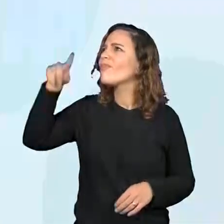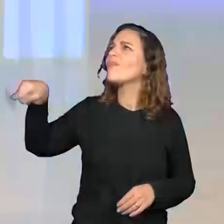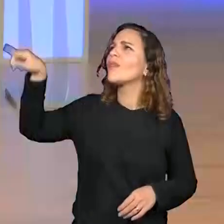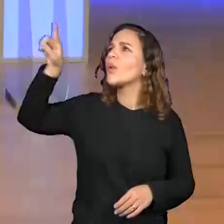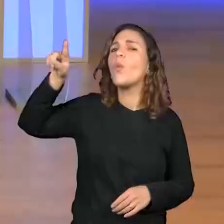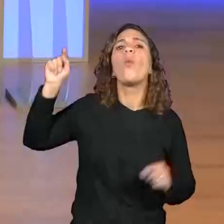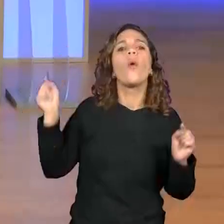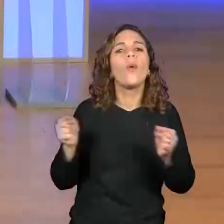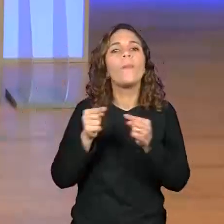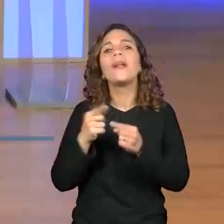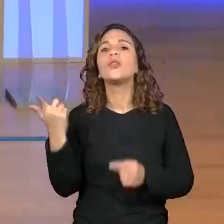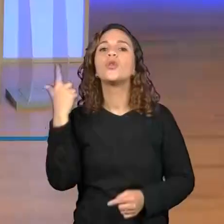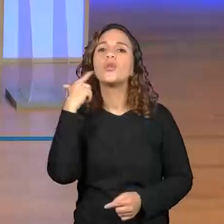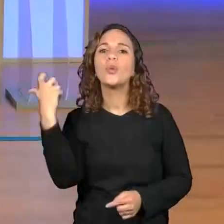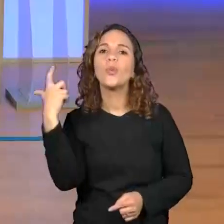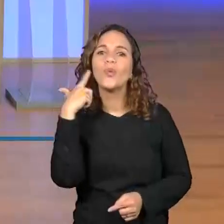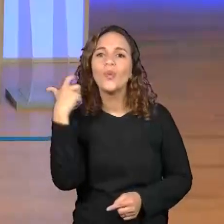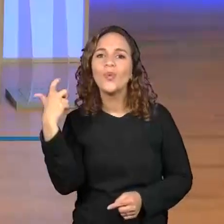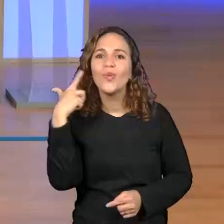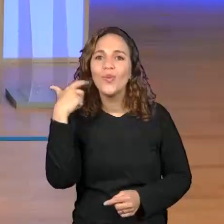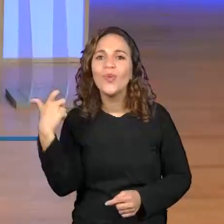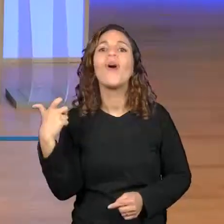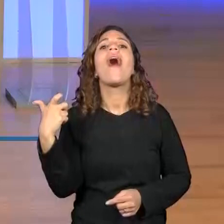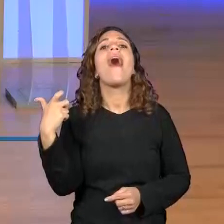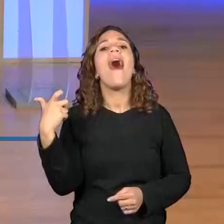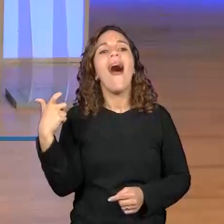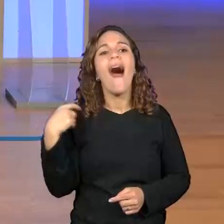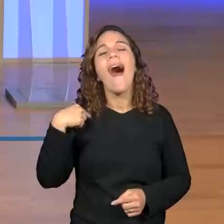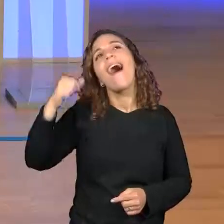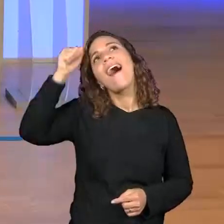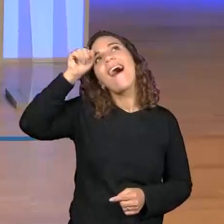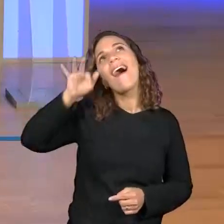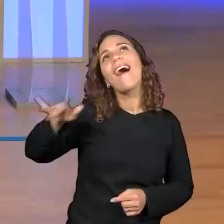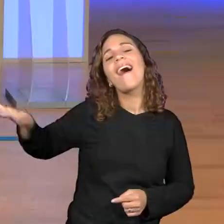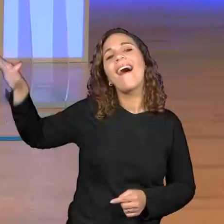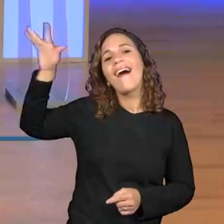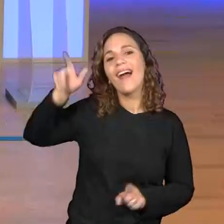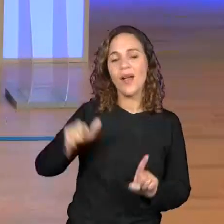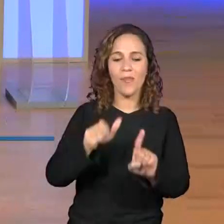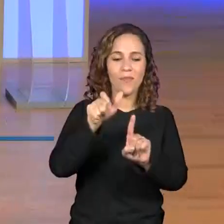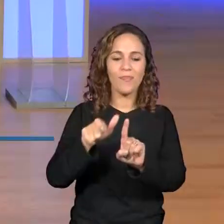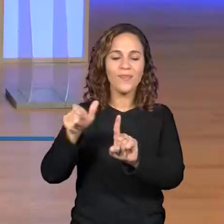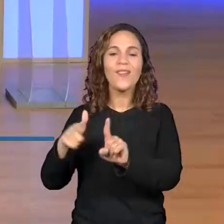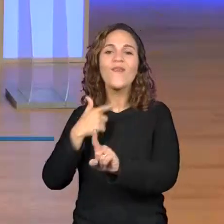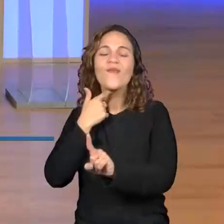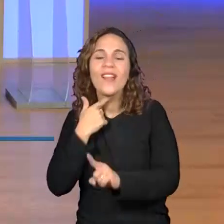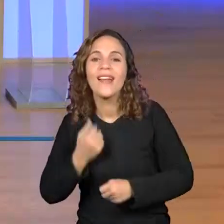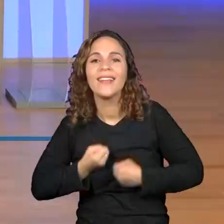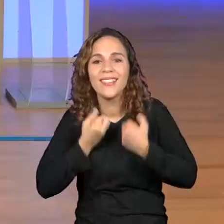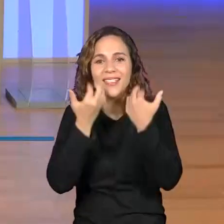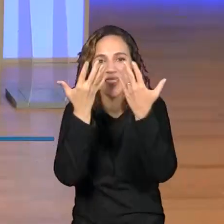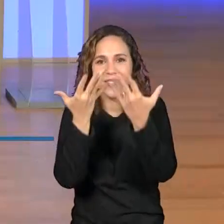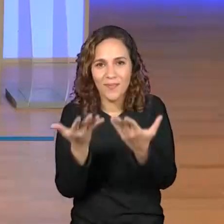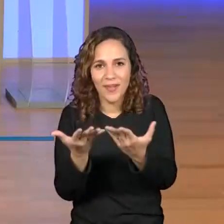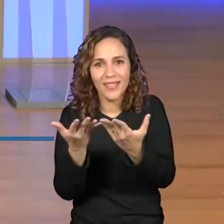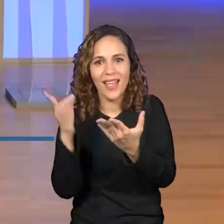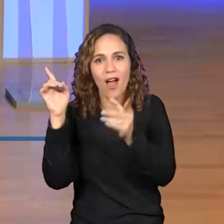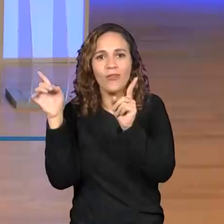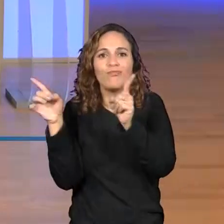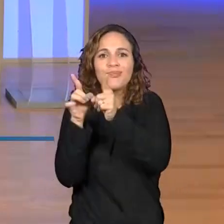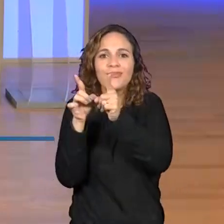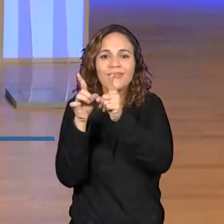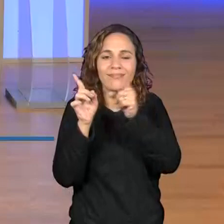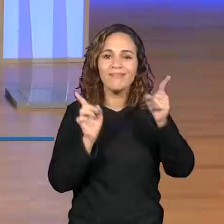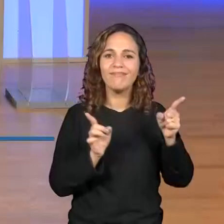realizar a leitura e consegui imaginar, né, o que o personagem queria dizer por meio dessas onomatopeias,